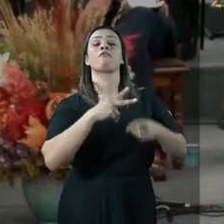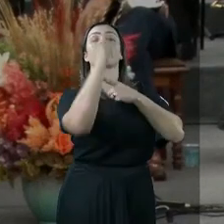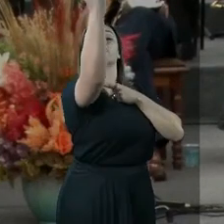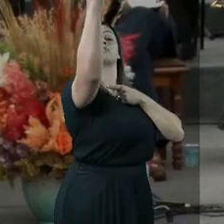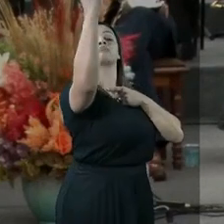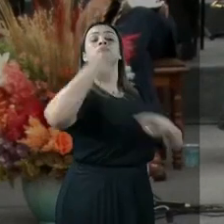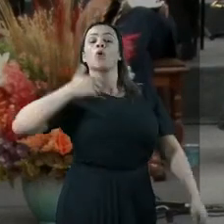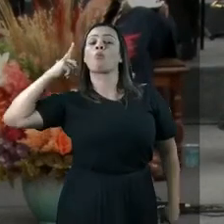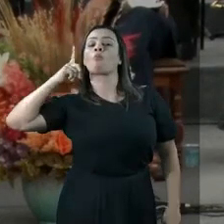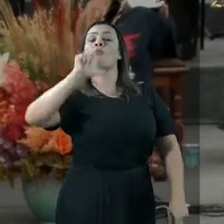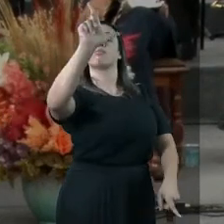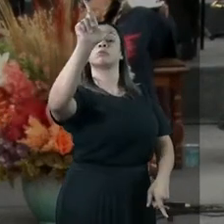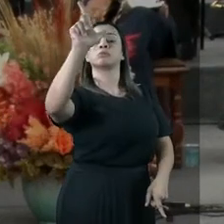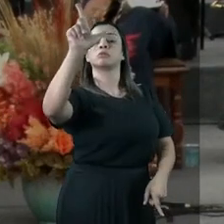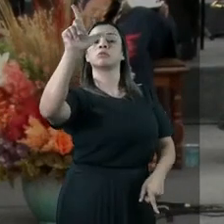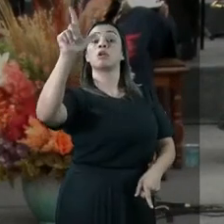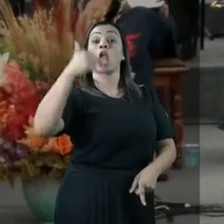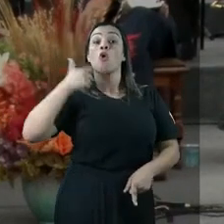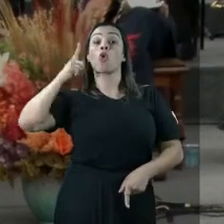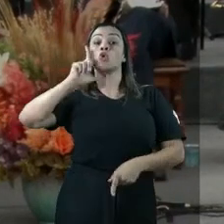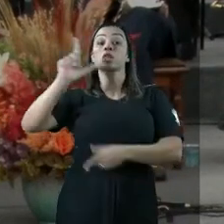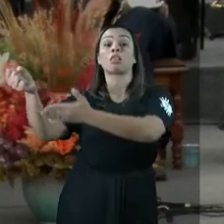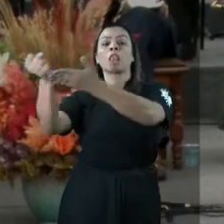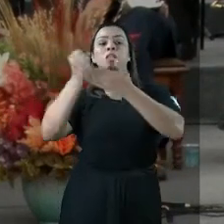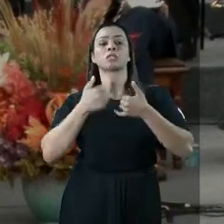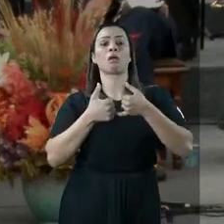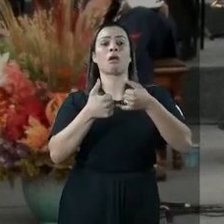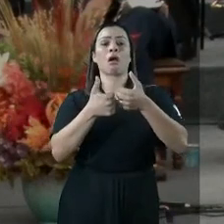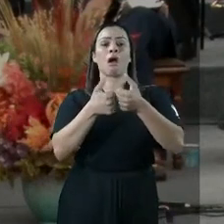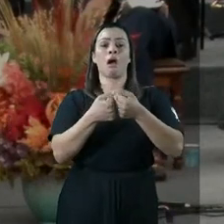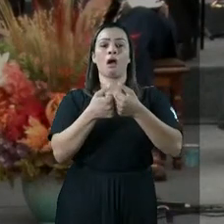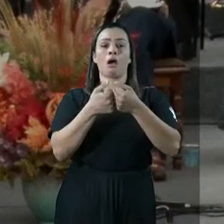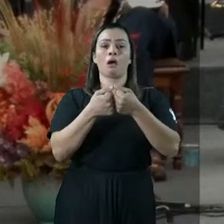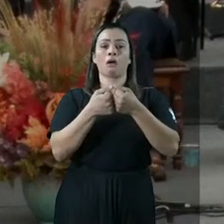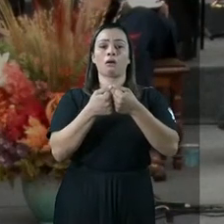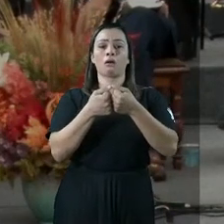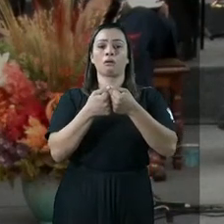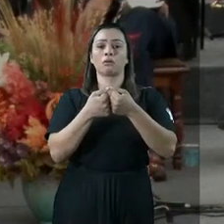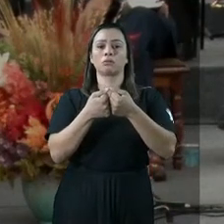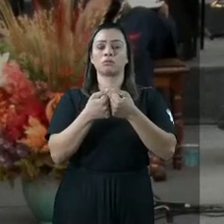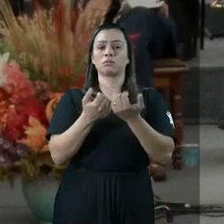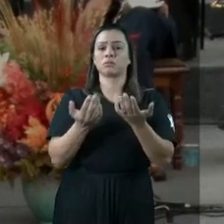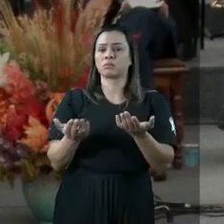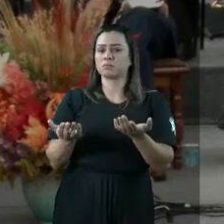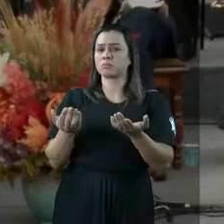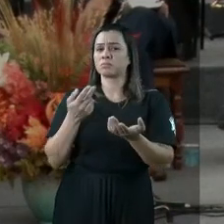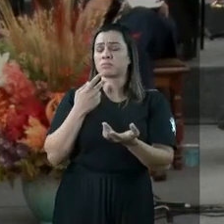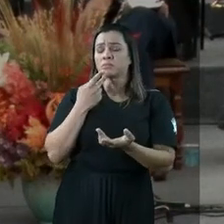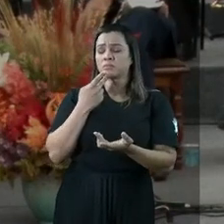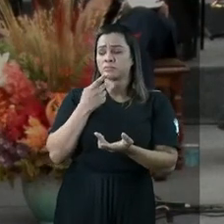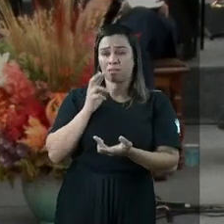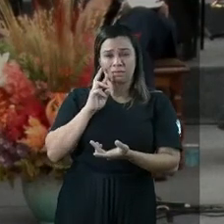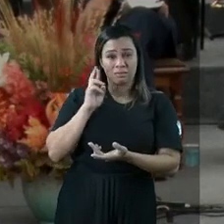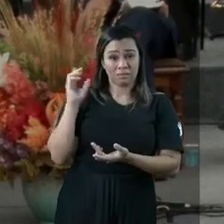minha gestão monárquica que a arca voltou. E eu imagino Davi dizendo: eu só poderia entrar com veste real